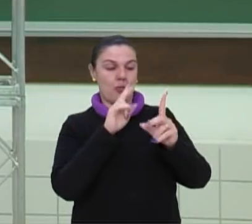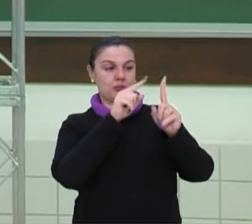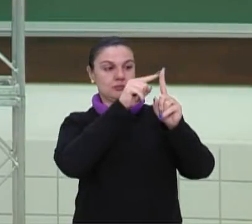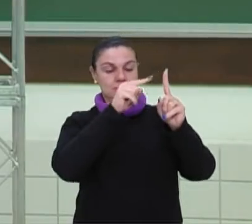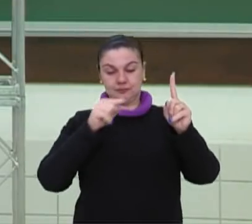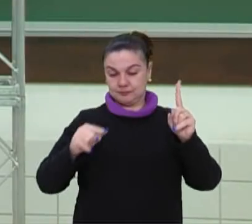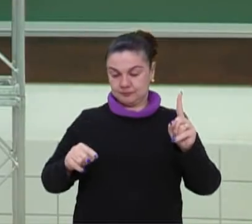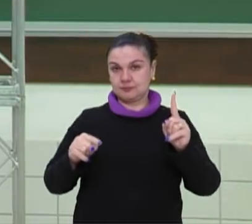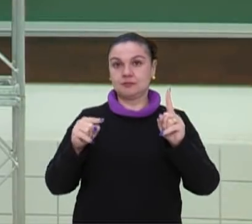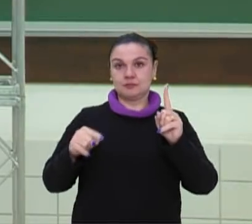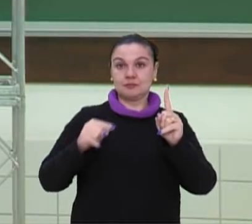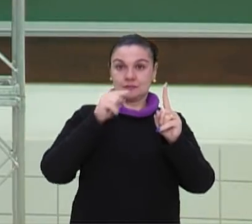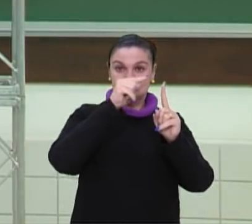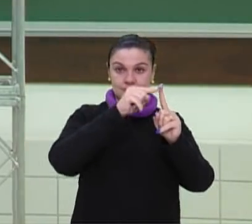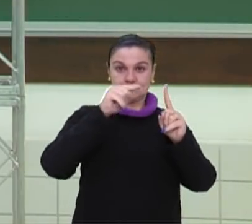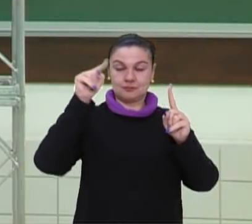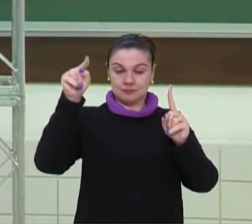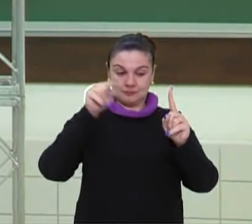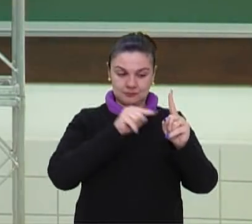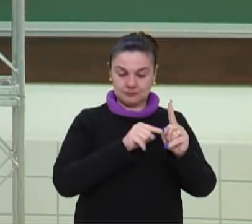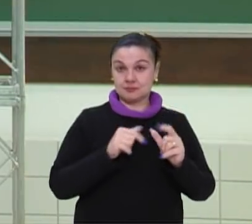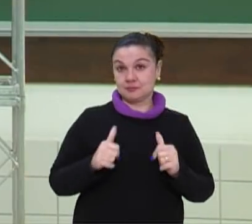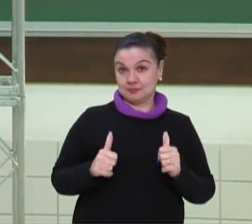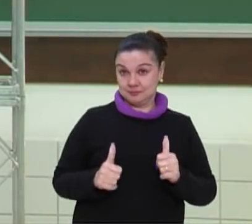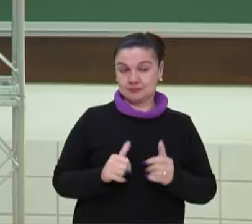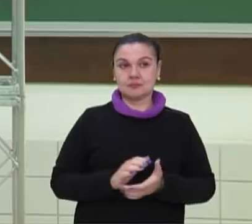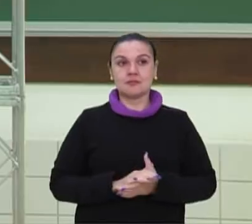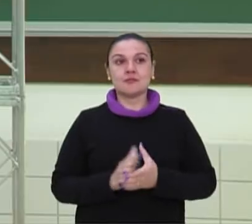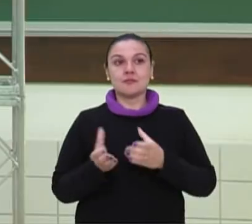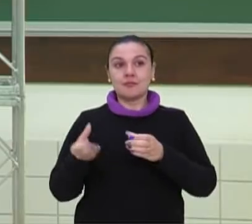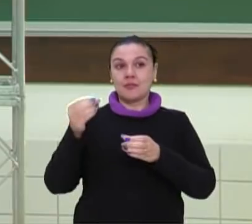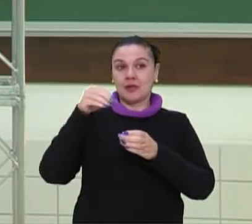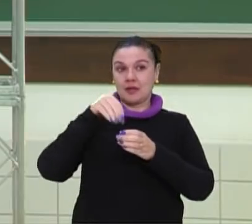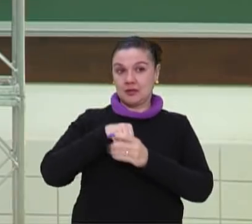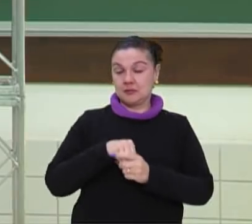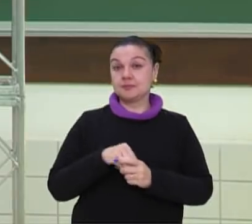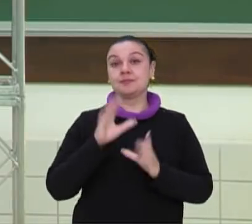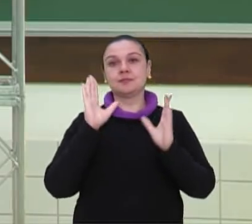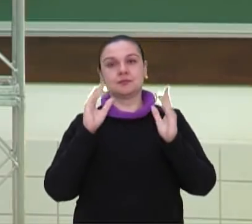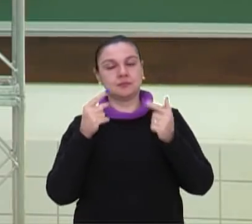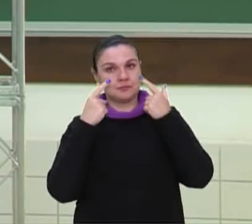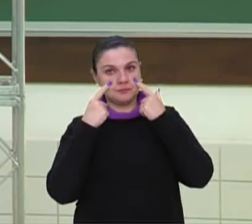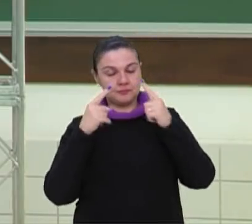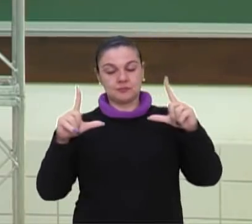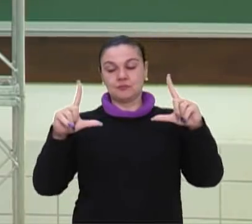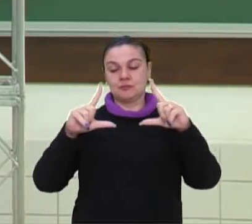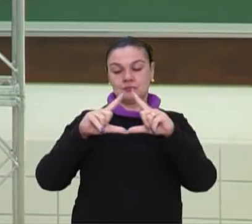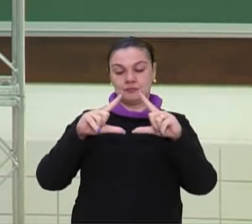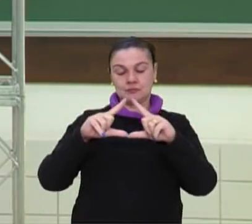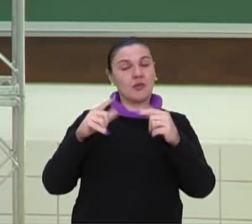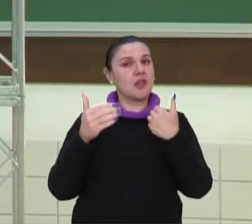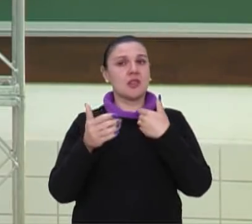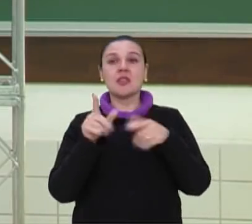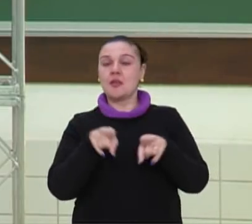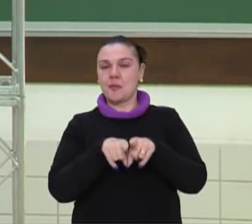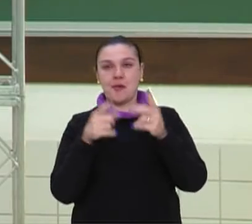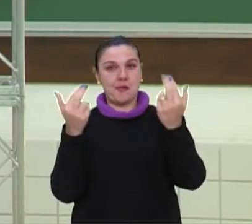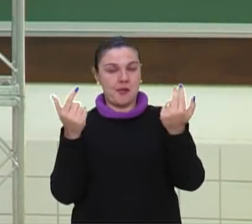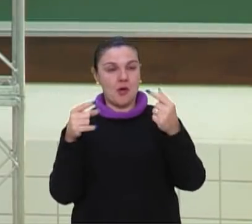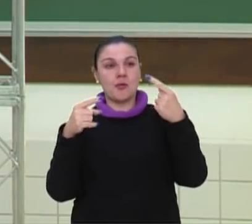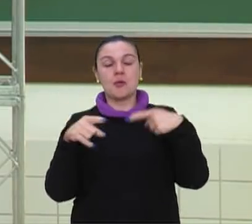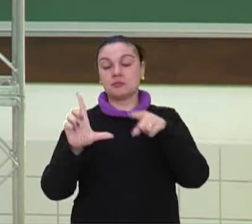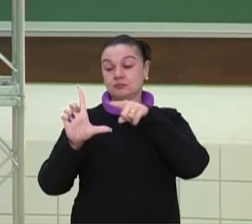tá bom? E ângulos internos. Nós vimos lá no triângulo, no quadrilátero não é diferente. Os